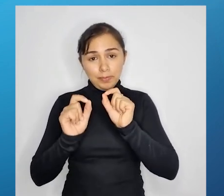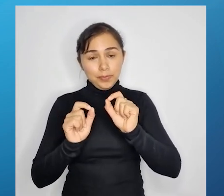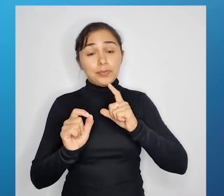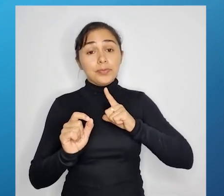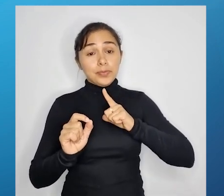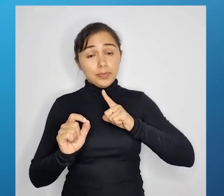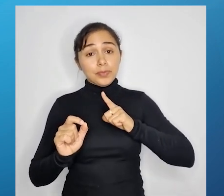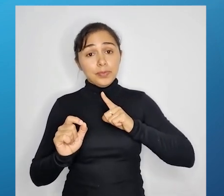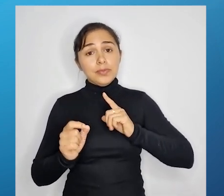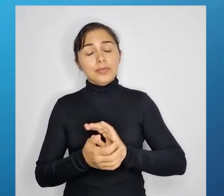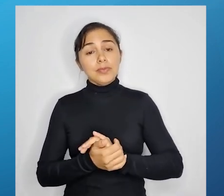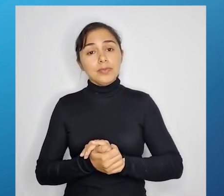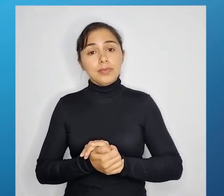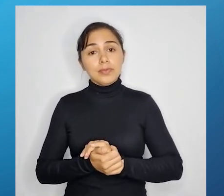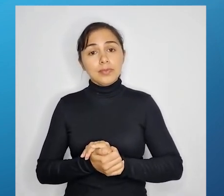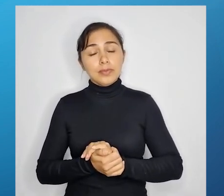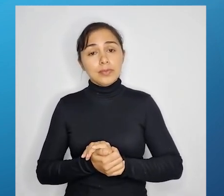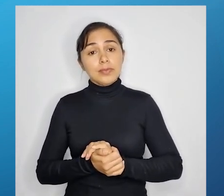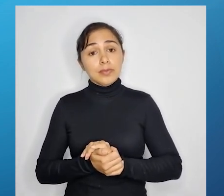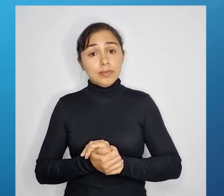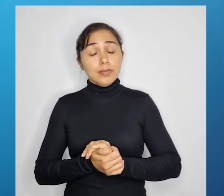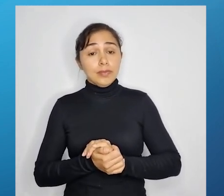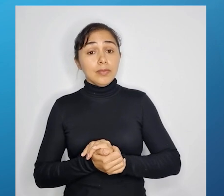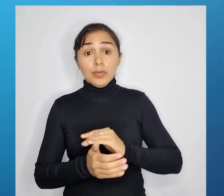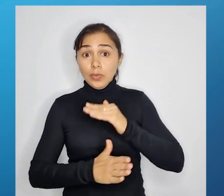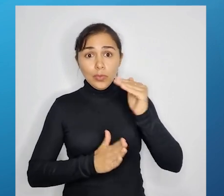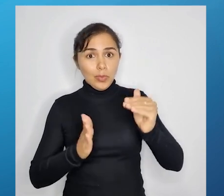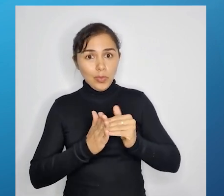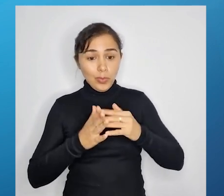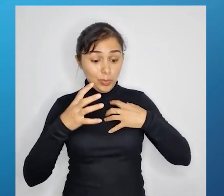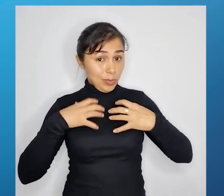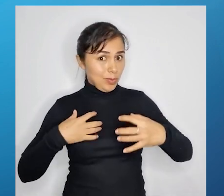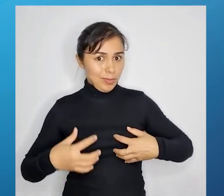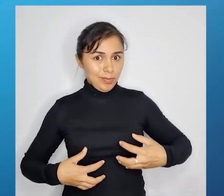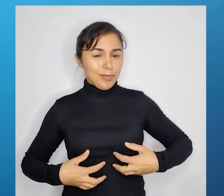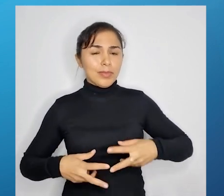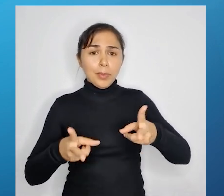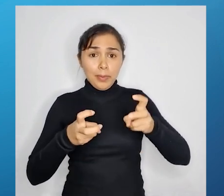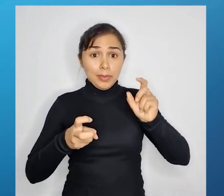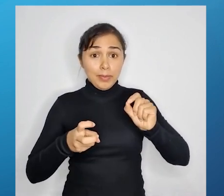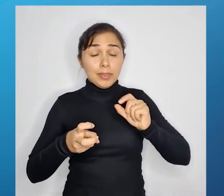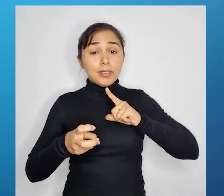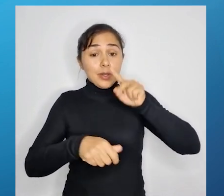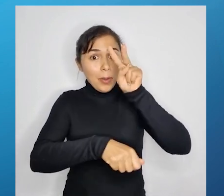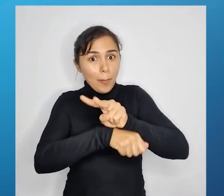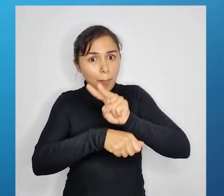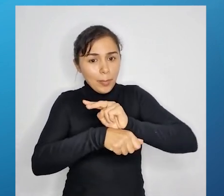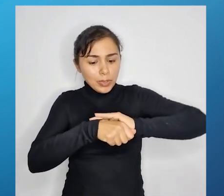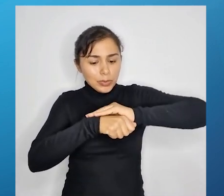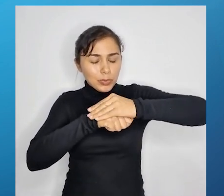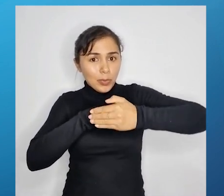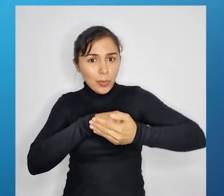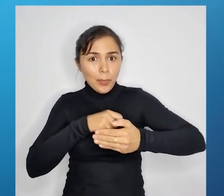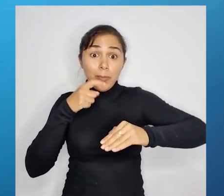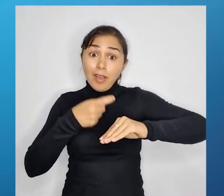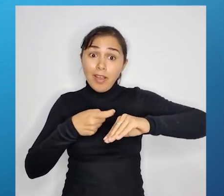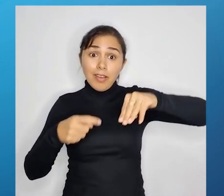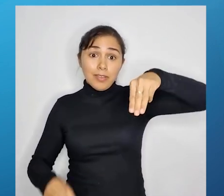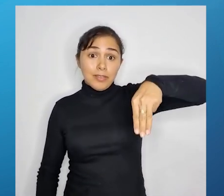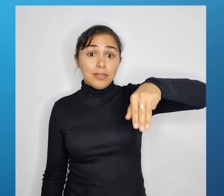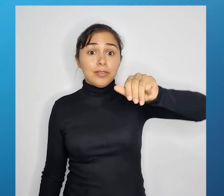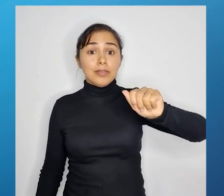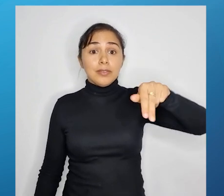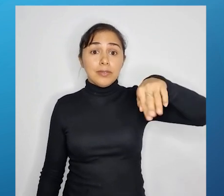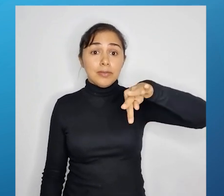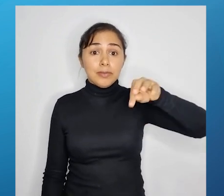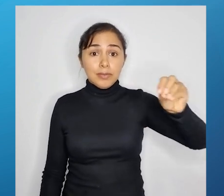nós temos a visceral, a massa visceral com seus órgãos, e externamente nós temos aqui a cavidade do manto, que é essa região